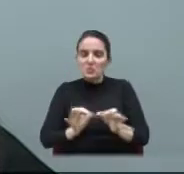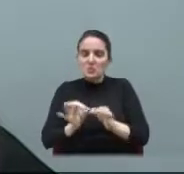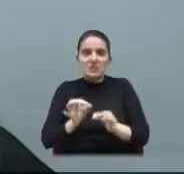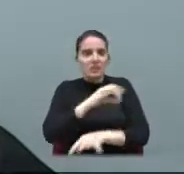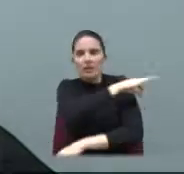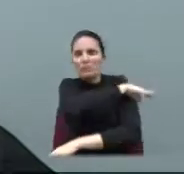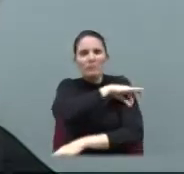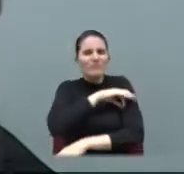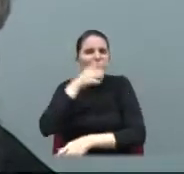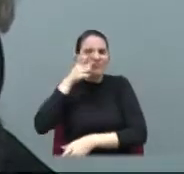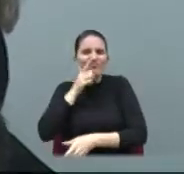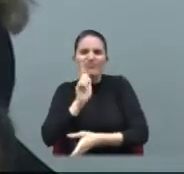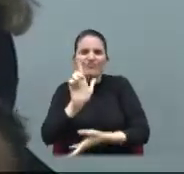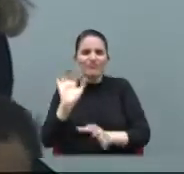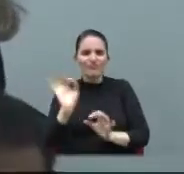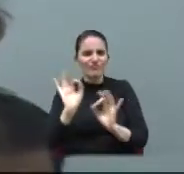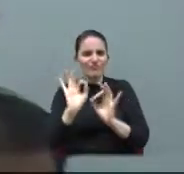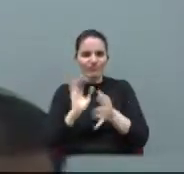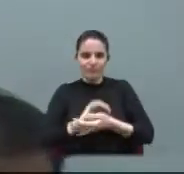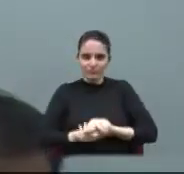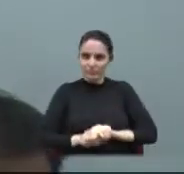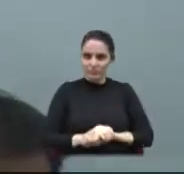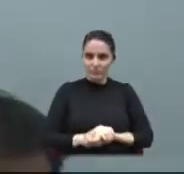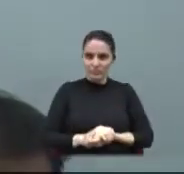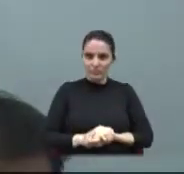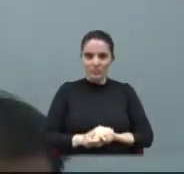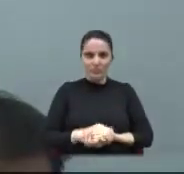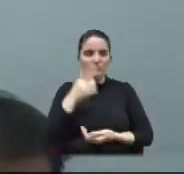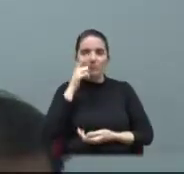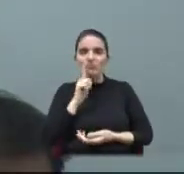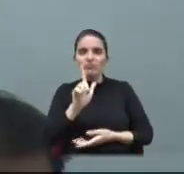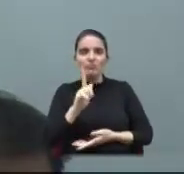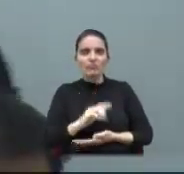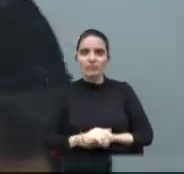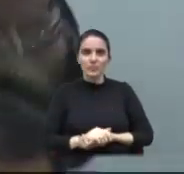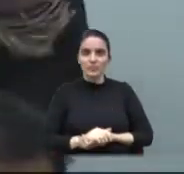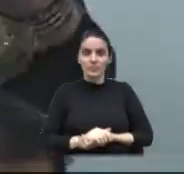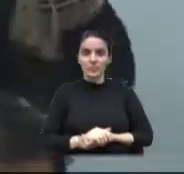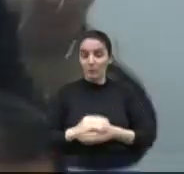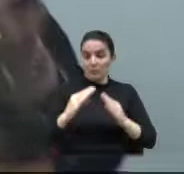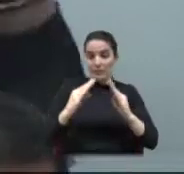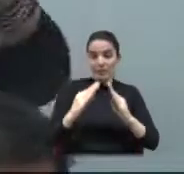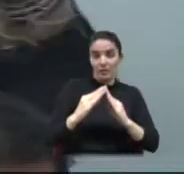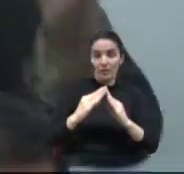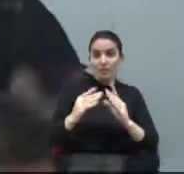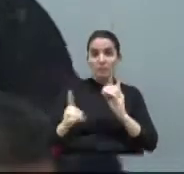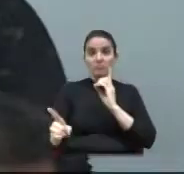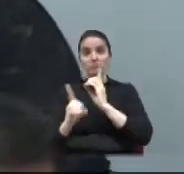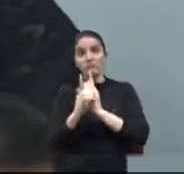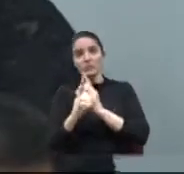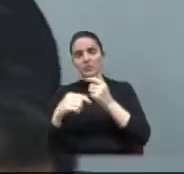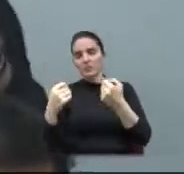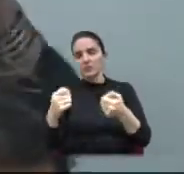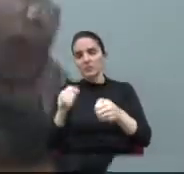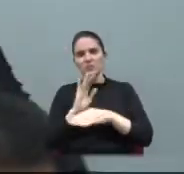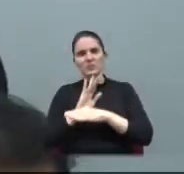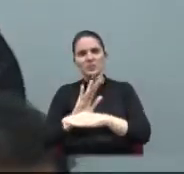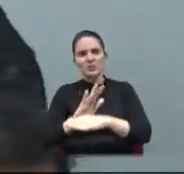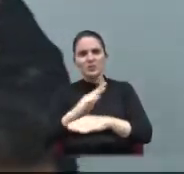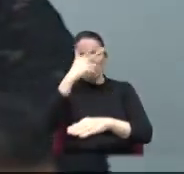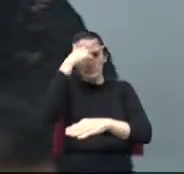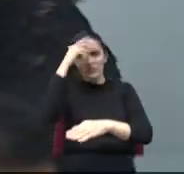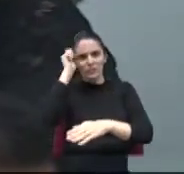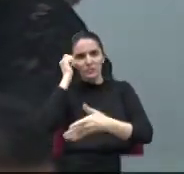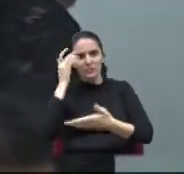não consegue, através dos funcionários dele, organizar, procurar uma casa. Aí os vereadores falam que tem que ajudar o prefeito. Se quiser, eu vou